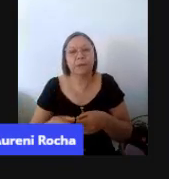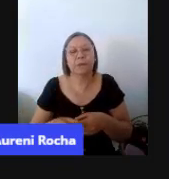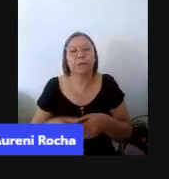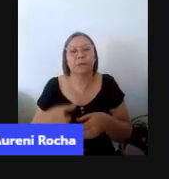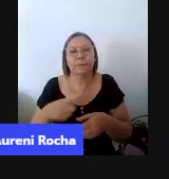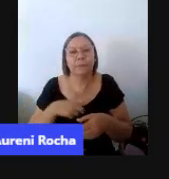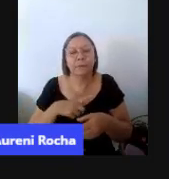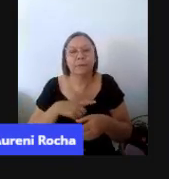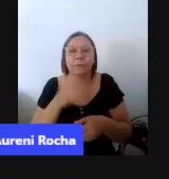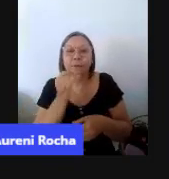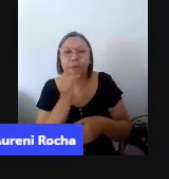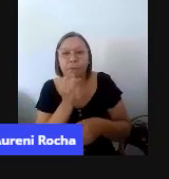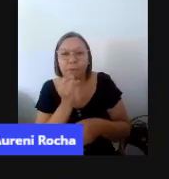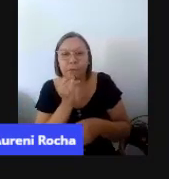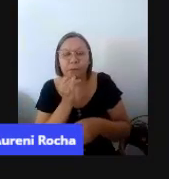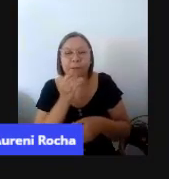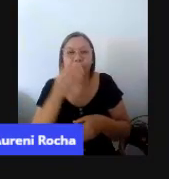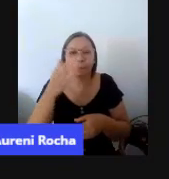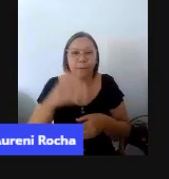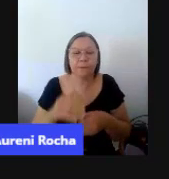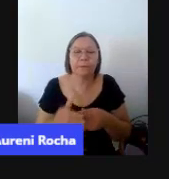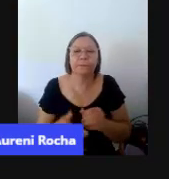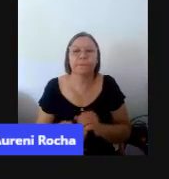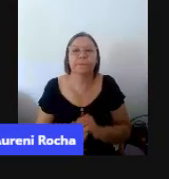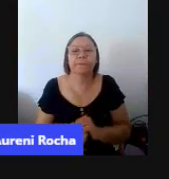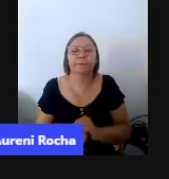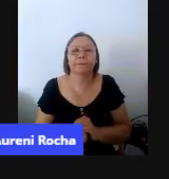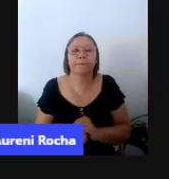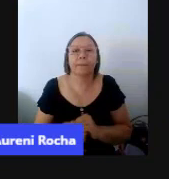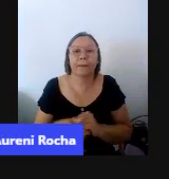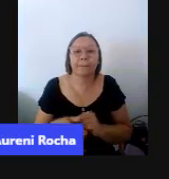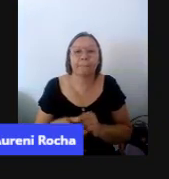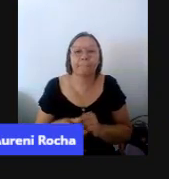ir abaixando aí o PDF, né, a página.